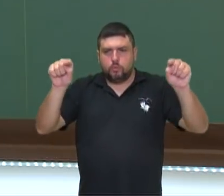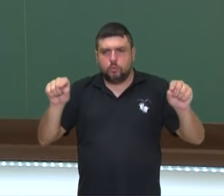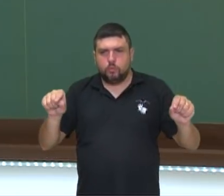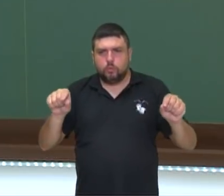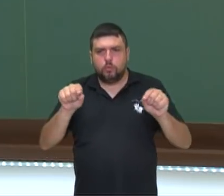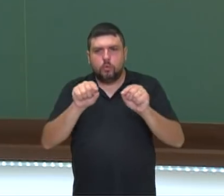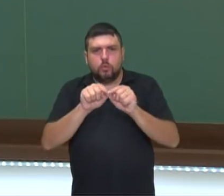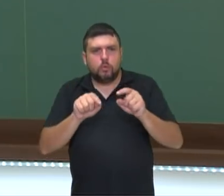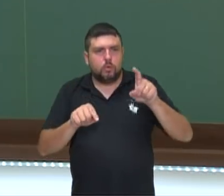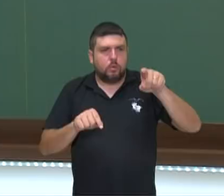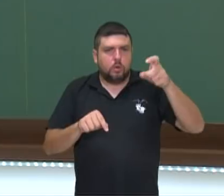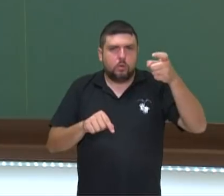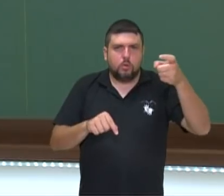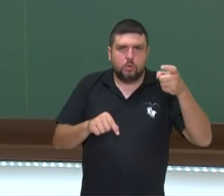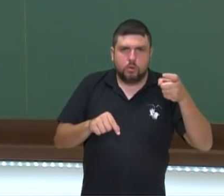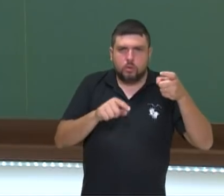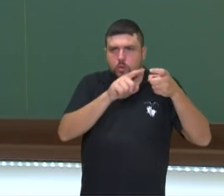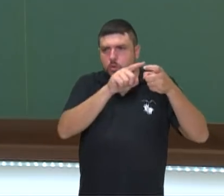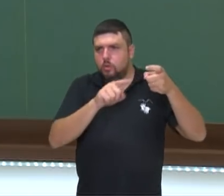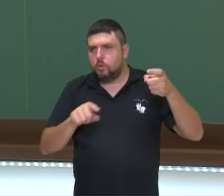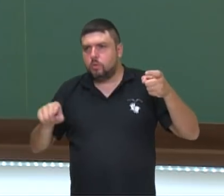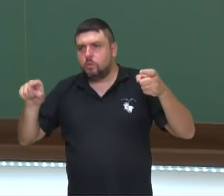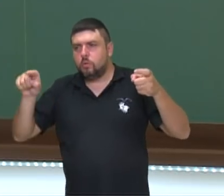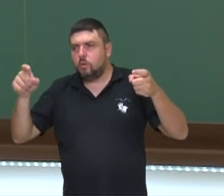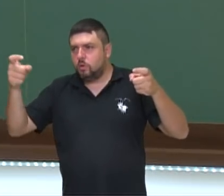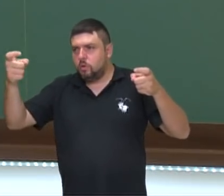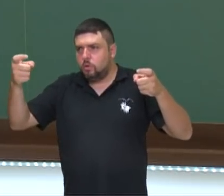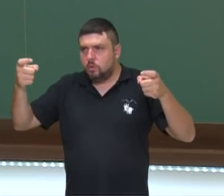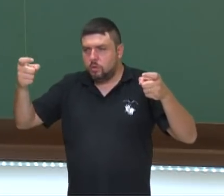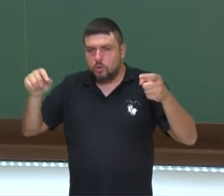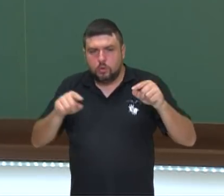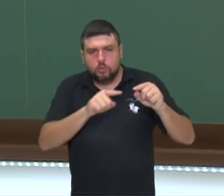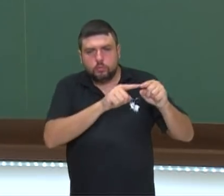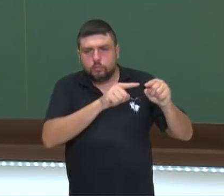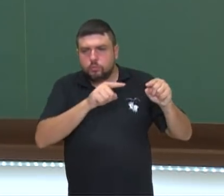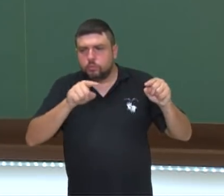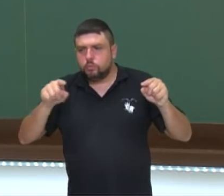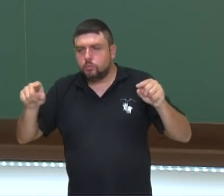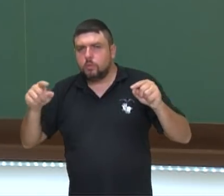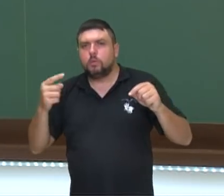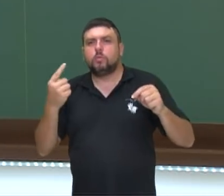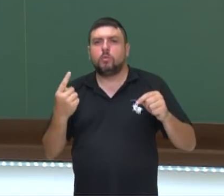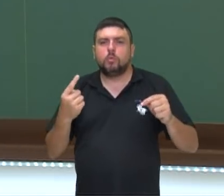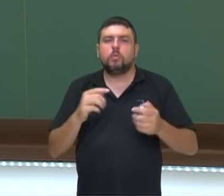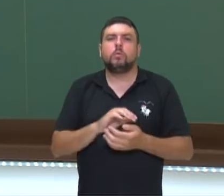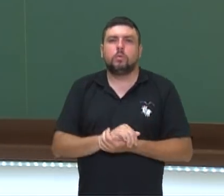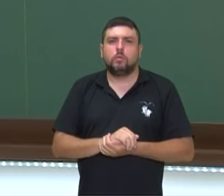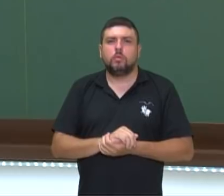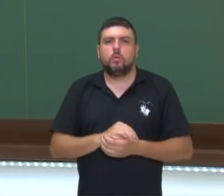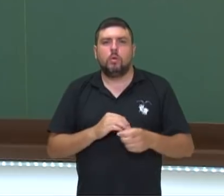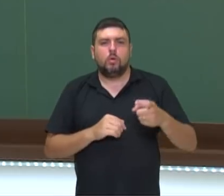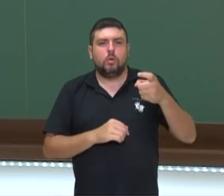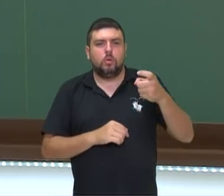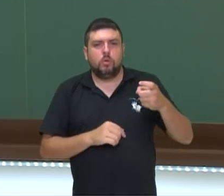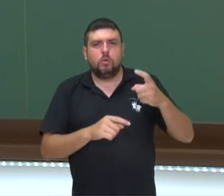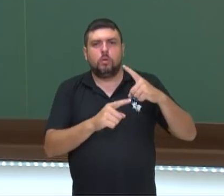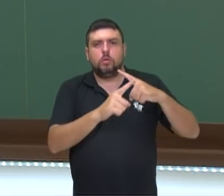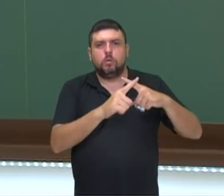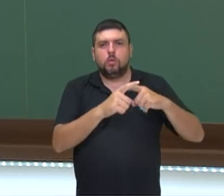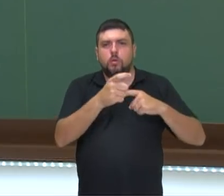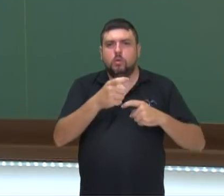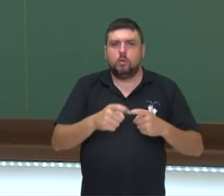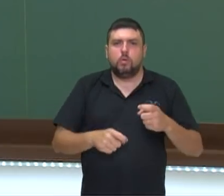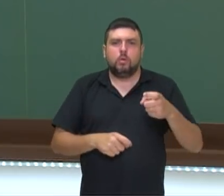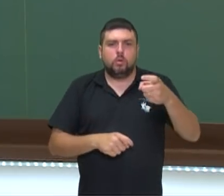ter, e o outro lado também vale X, e o outro lado vale X. Então cada sala X vezes X, X ao quadrado. Essa